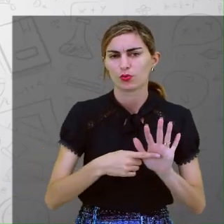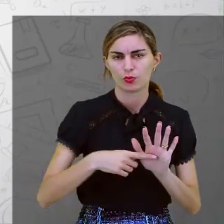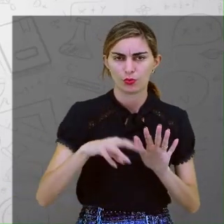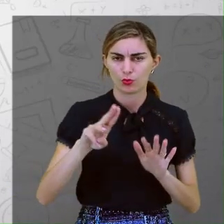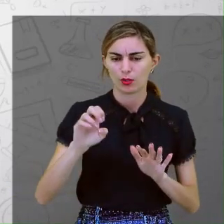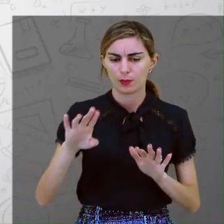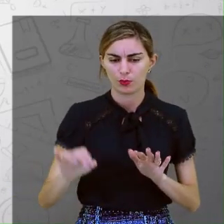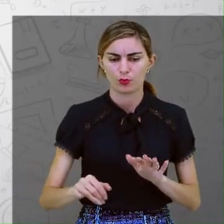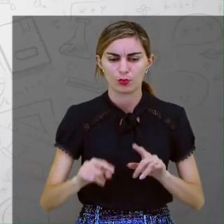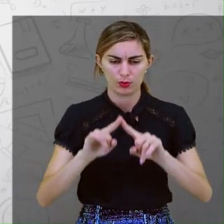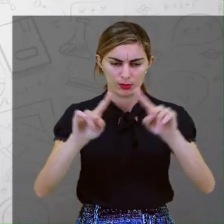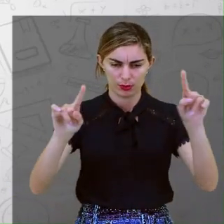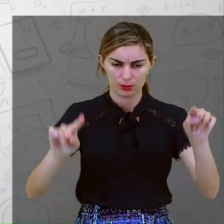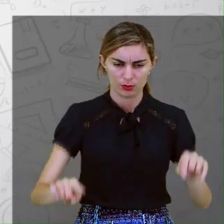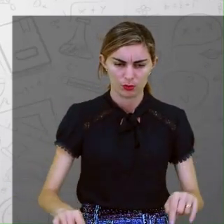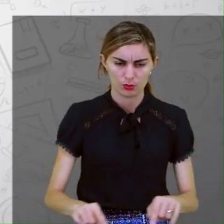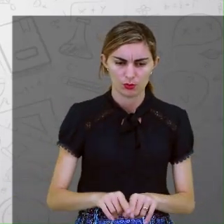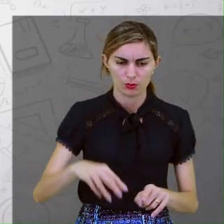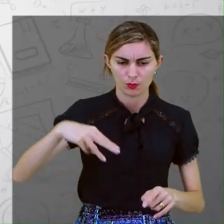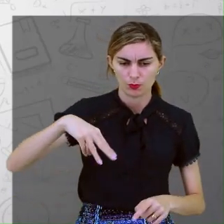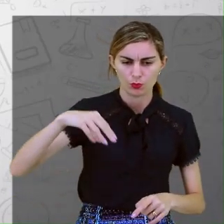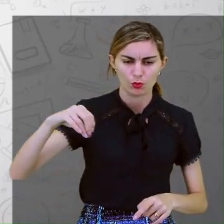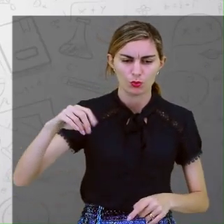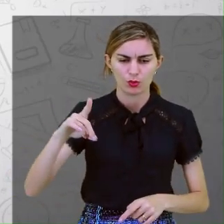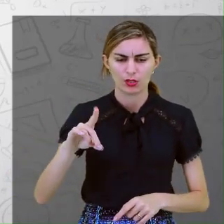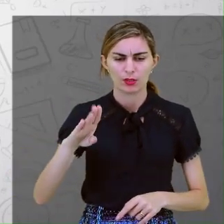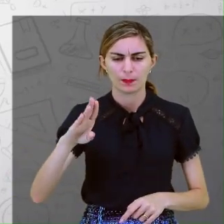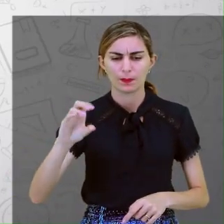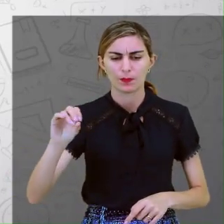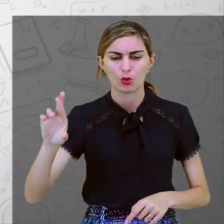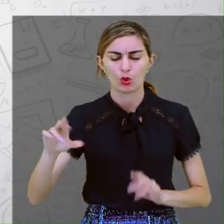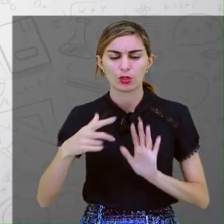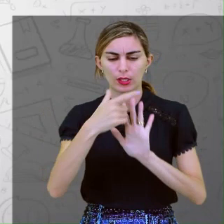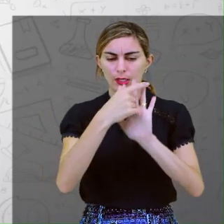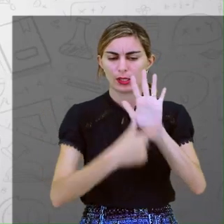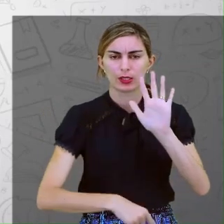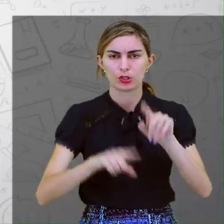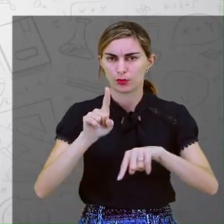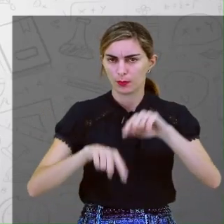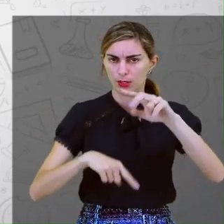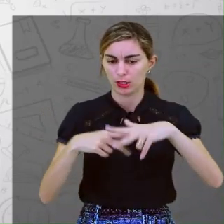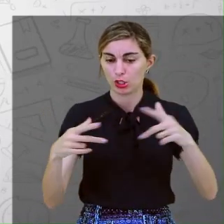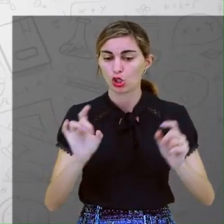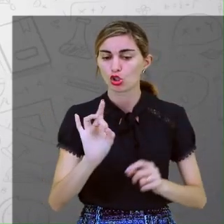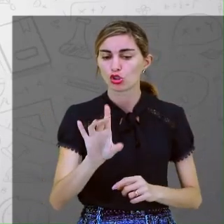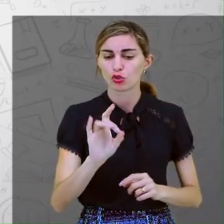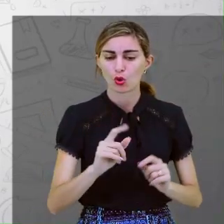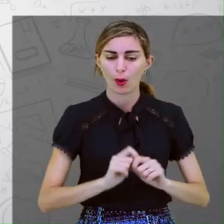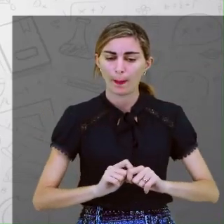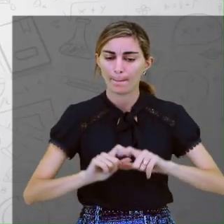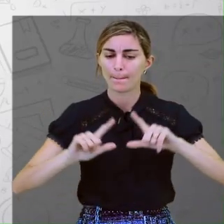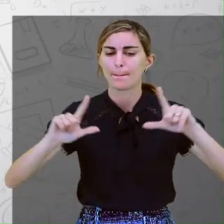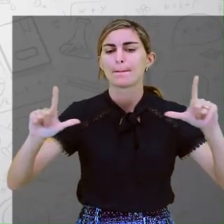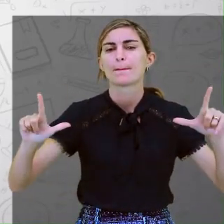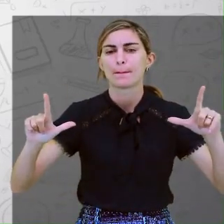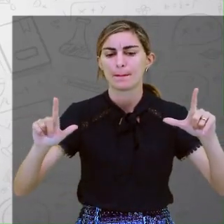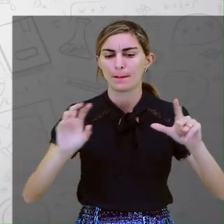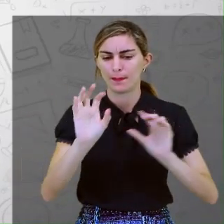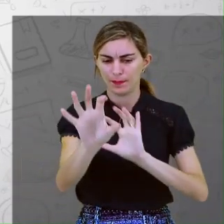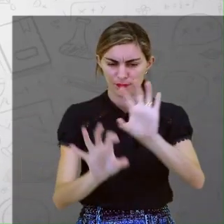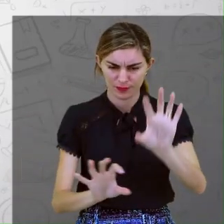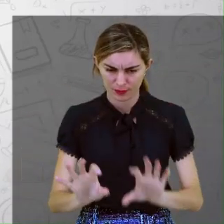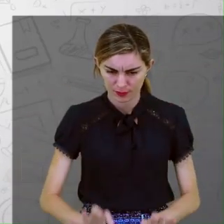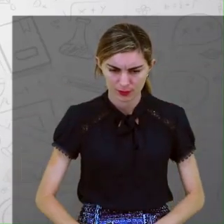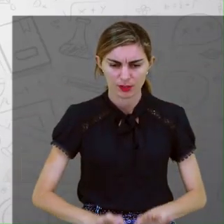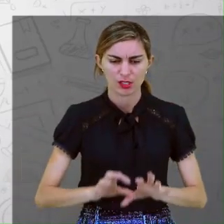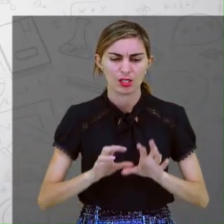é o mood board. Que o mood board ele se constitui também numa lista de materiais, só que ela é um pouco mais completa, né? Ela